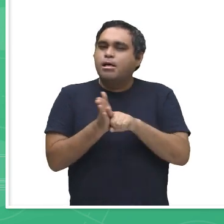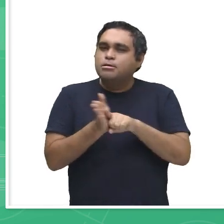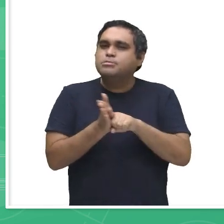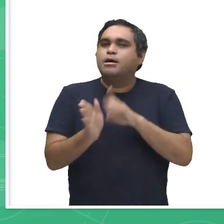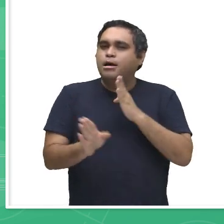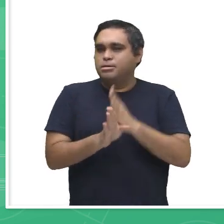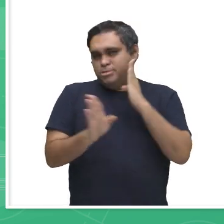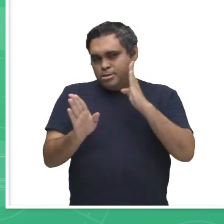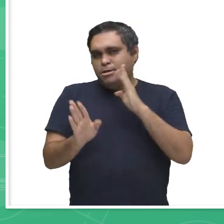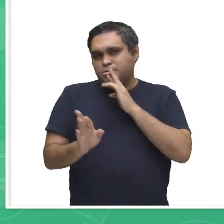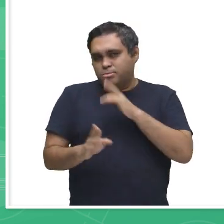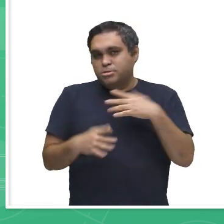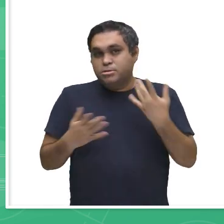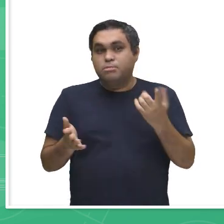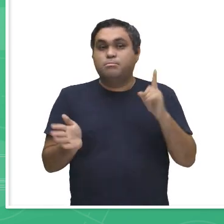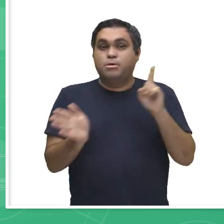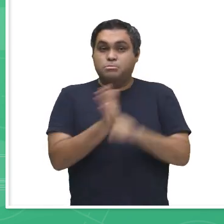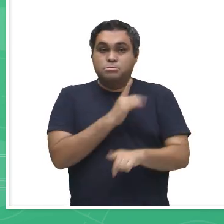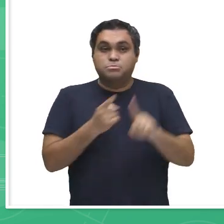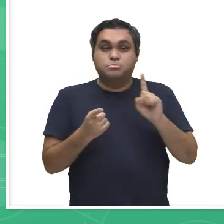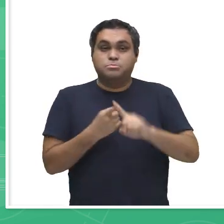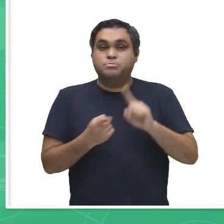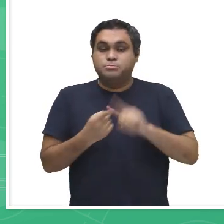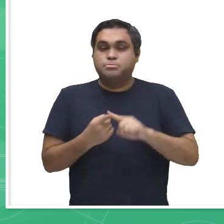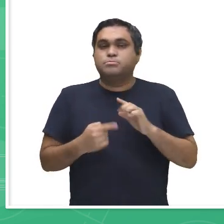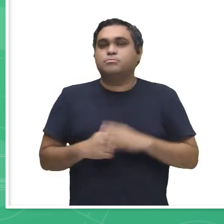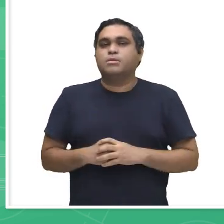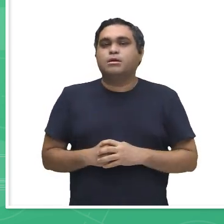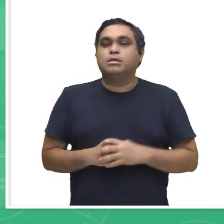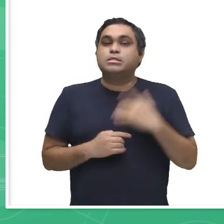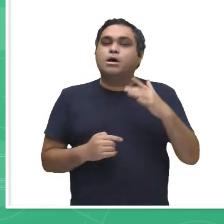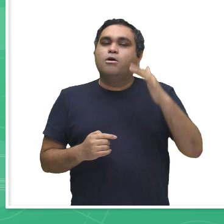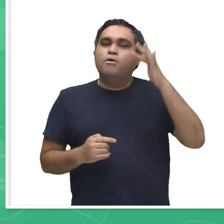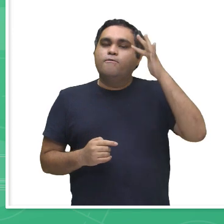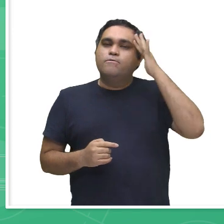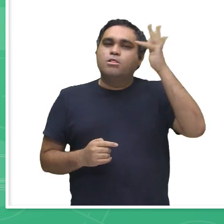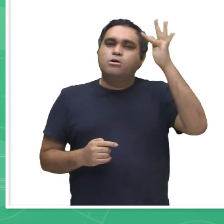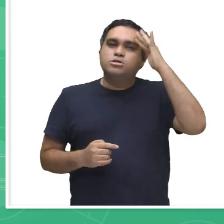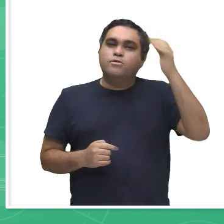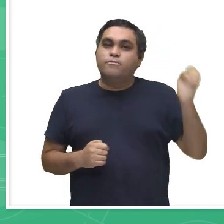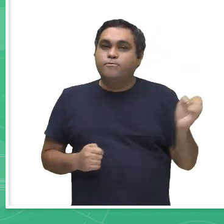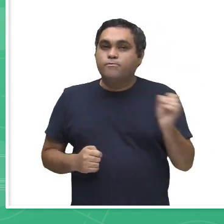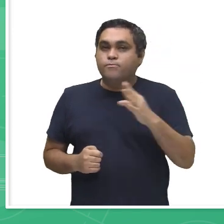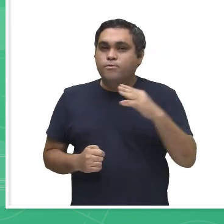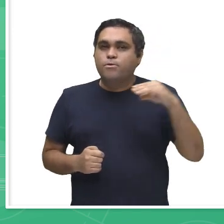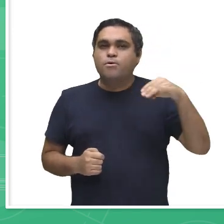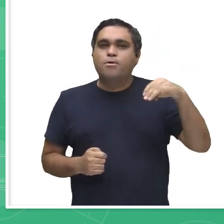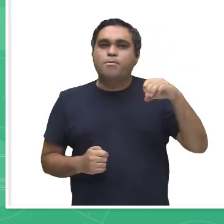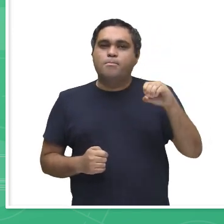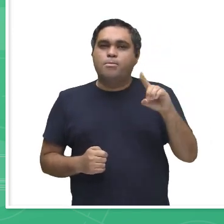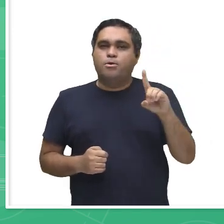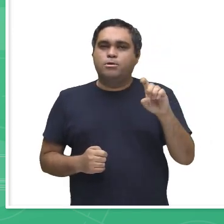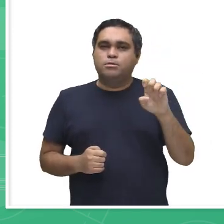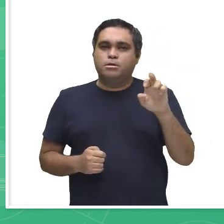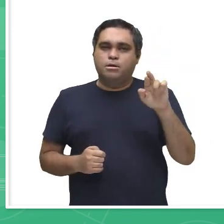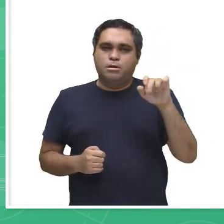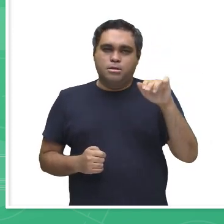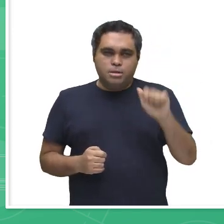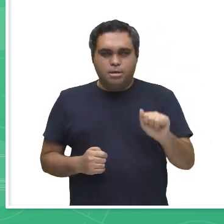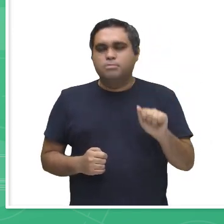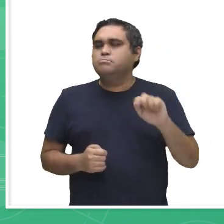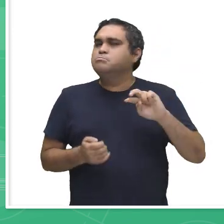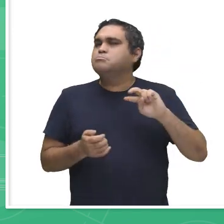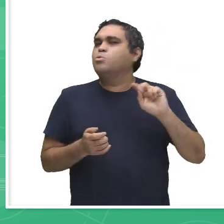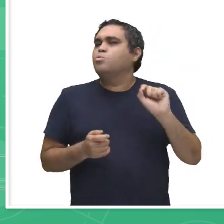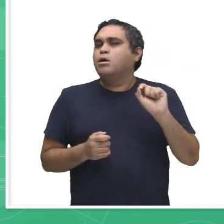encontraram. A questão número 1. Vamos lá, questão número 1. O que se entende por filosofia moderna? Eu